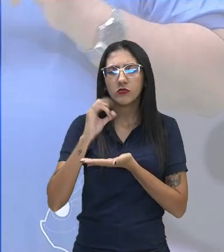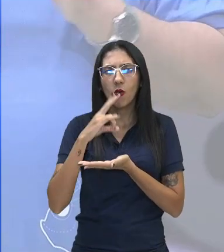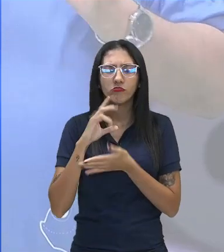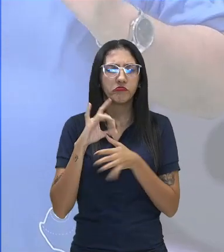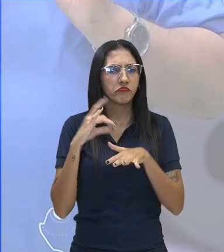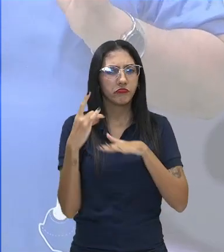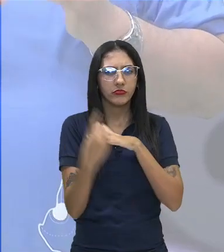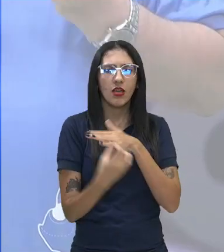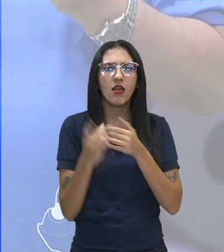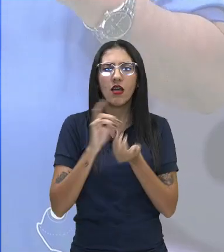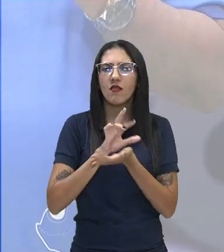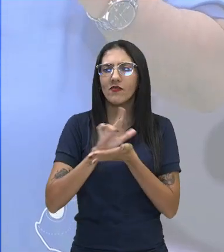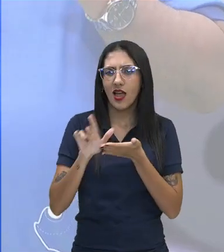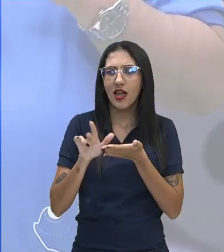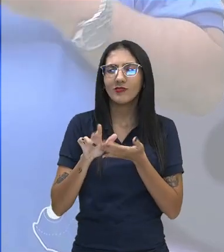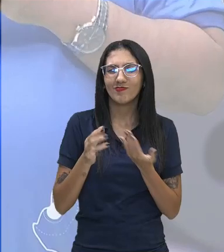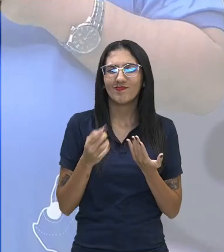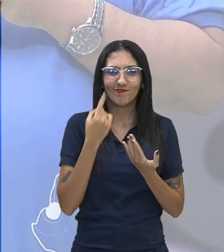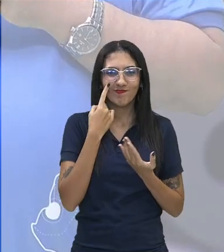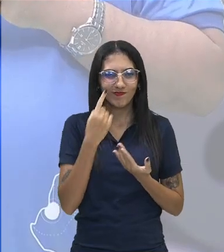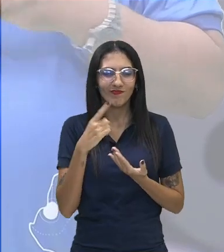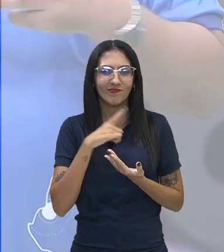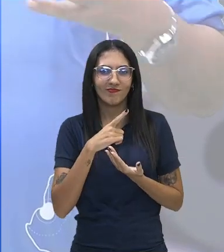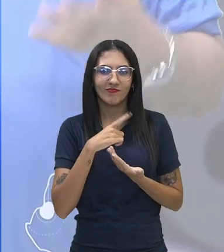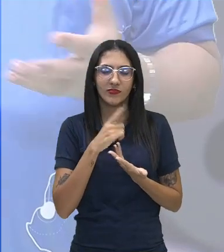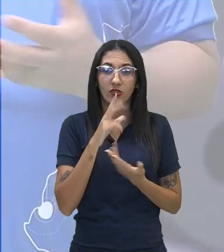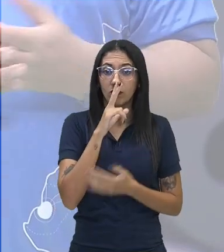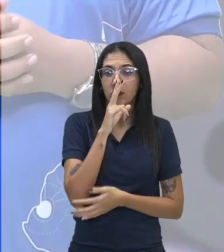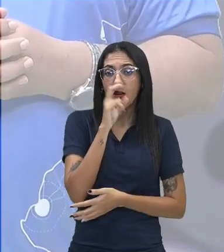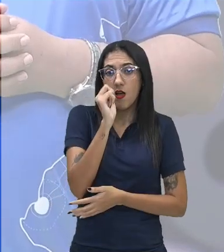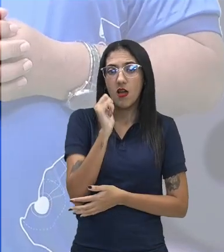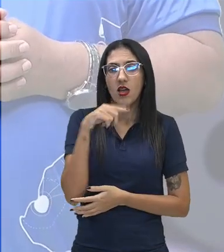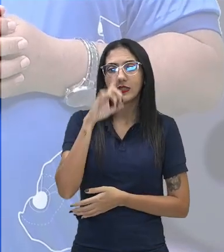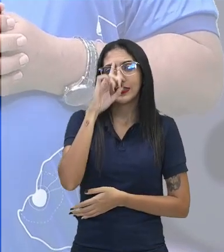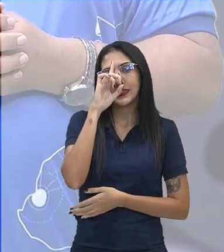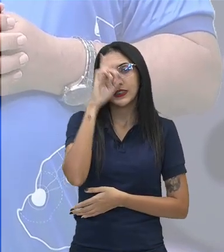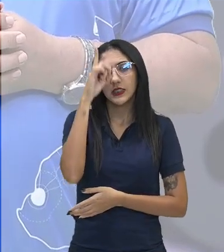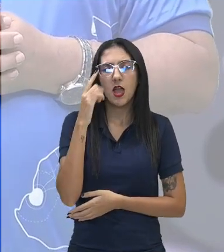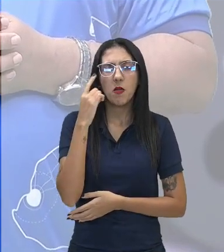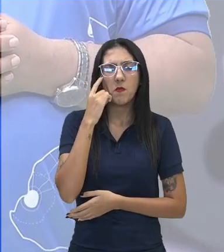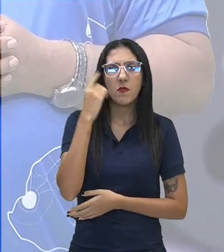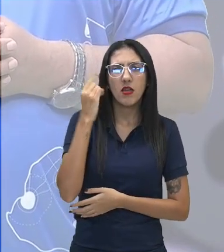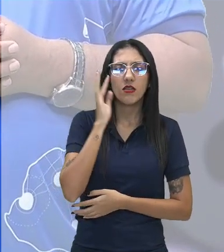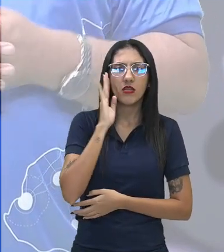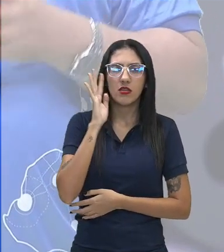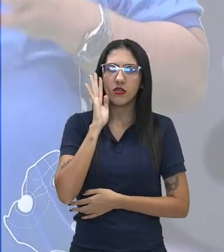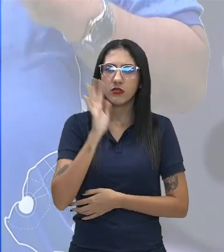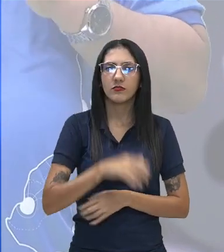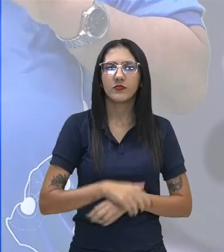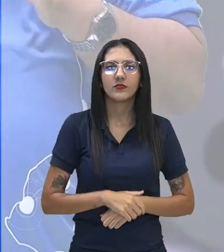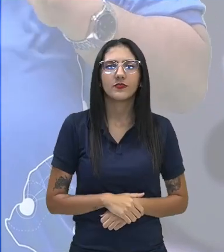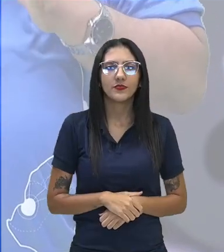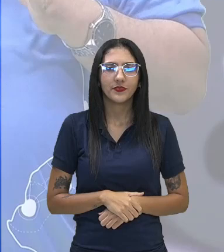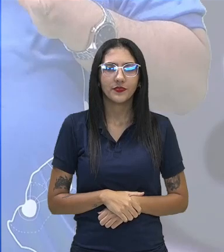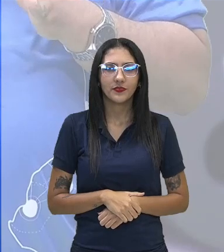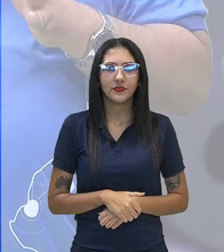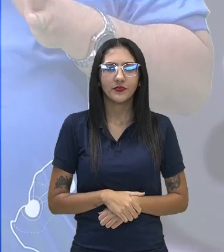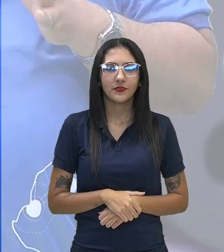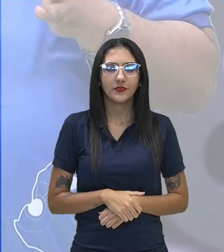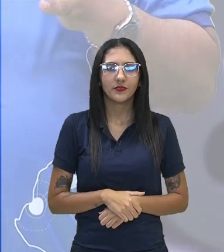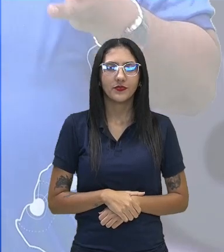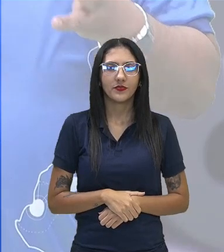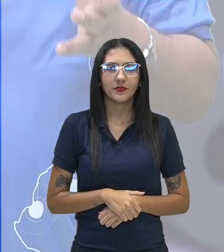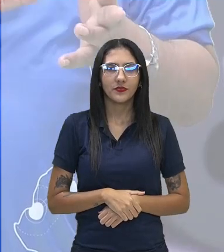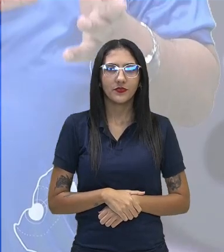acreditam. Olha como é forte, né, o símbolo religioso, essa ideia do símbolo religioso. Nós vamos ver agora